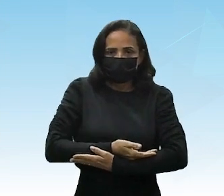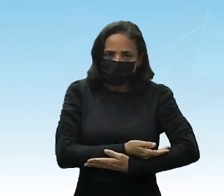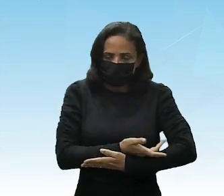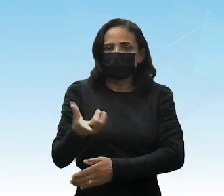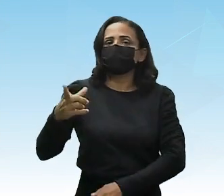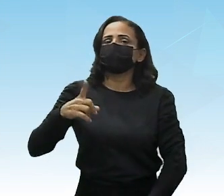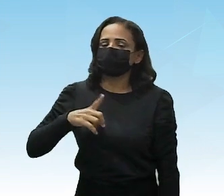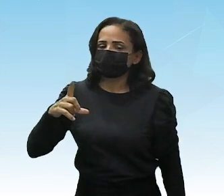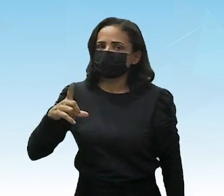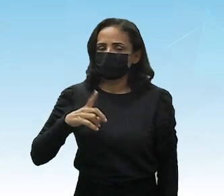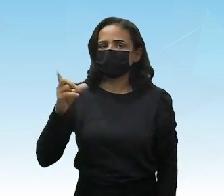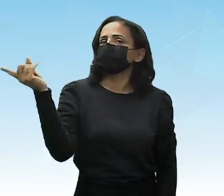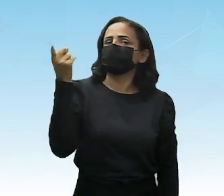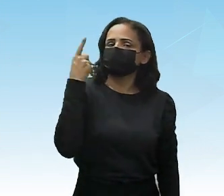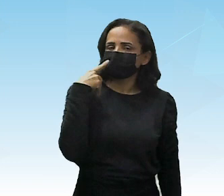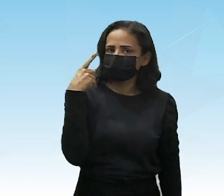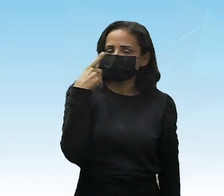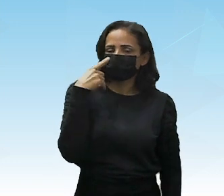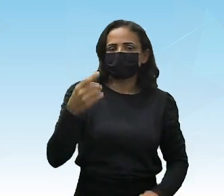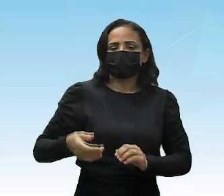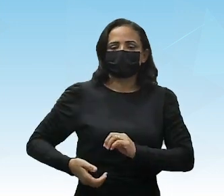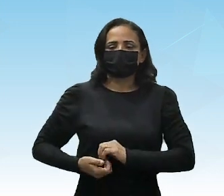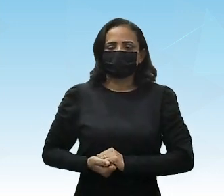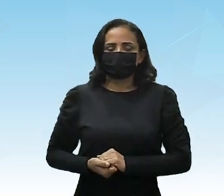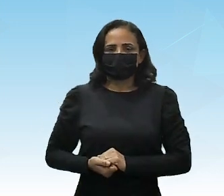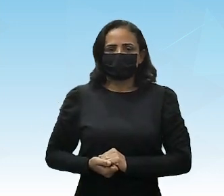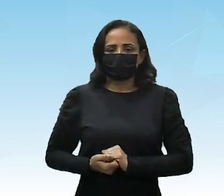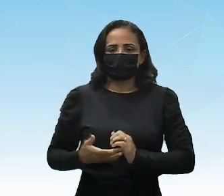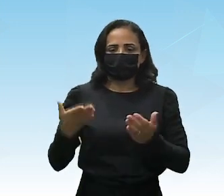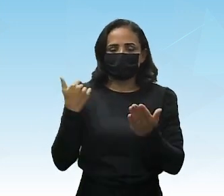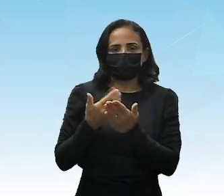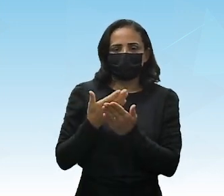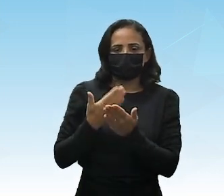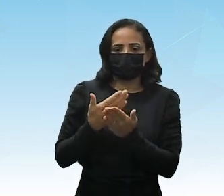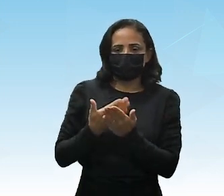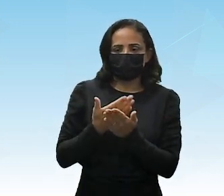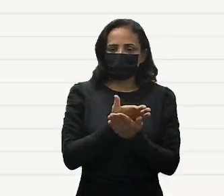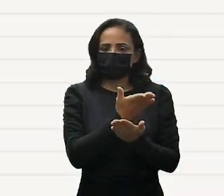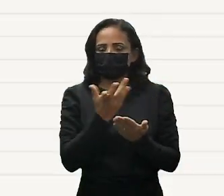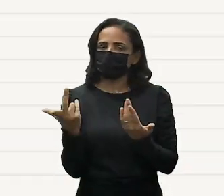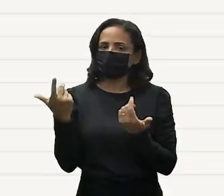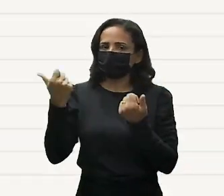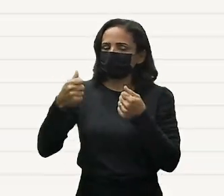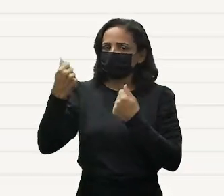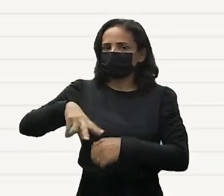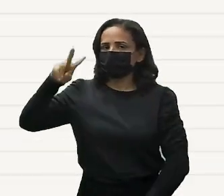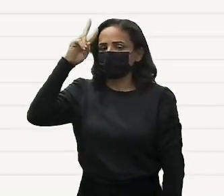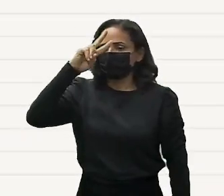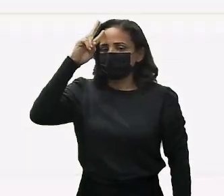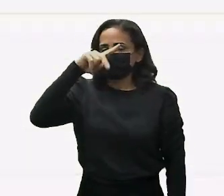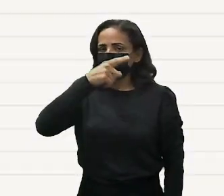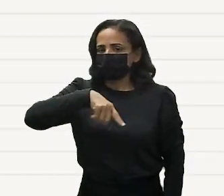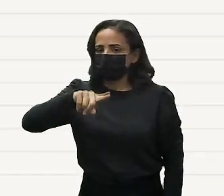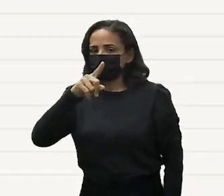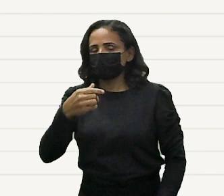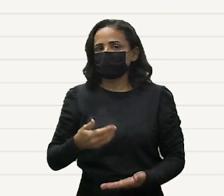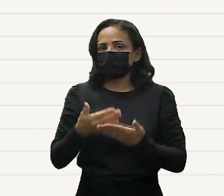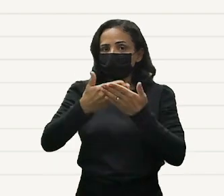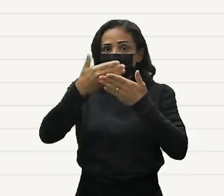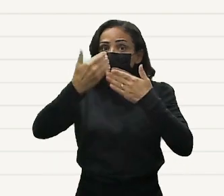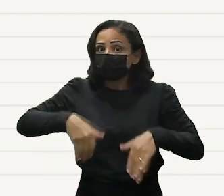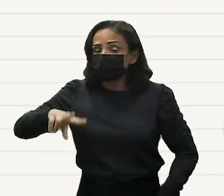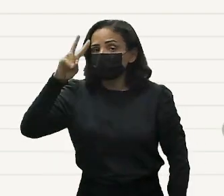coisa que é o seguinte, preste atenção. Quando a gente trabalha com ela, a primeira coisa que eu preciso que vocês lembrem e não esqueçam para a prova de